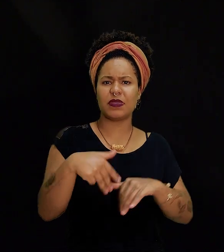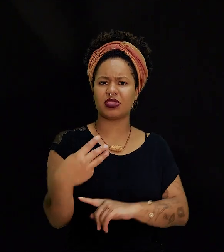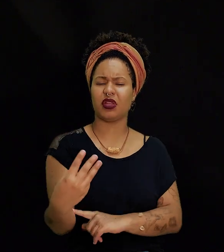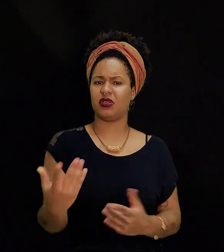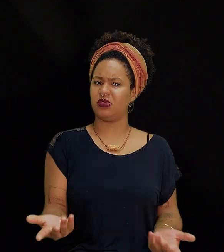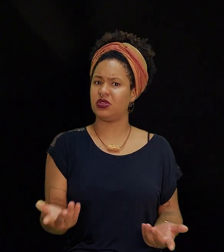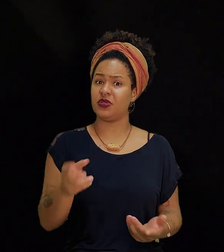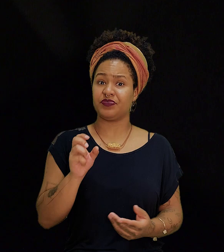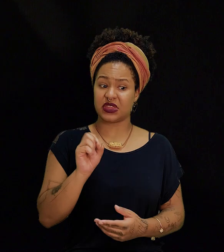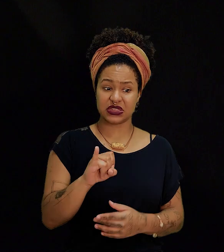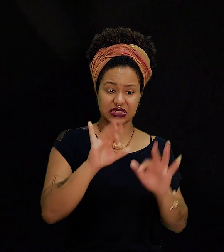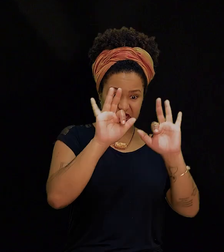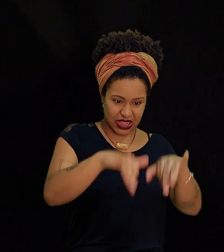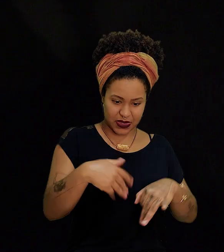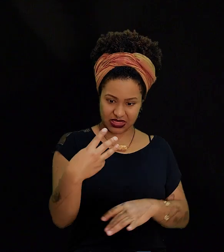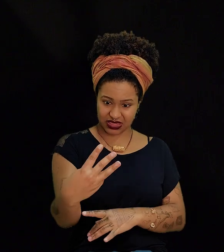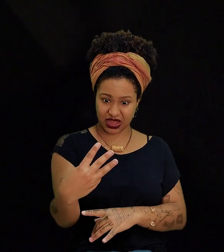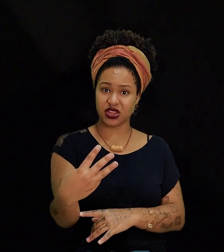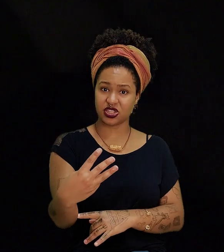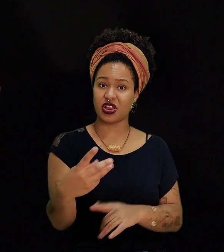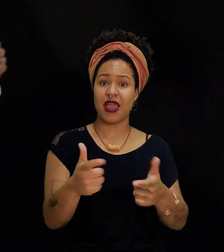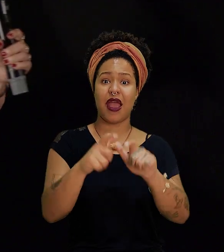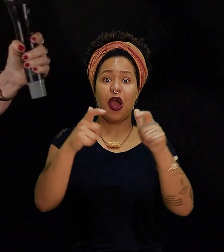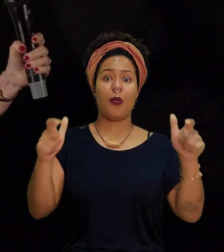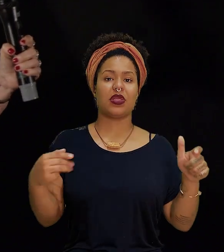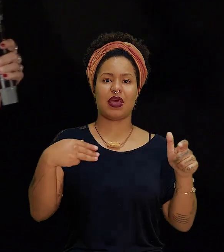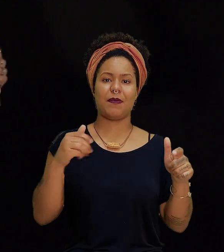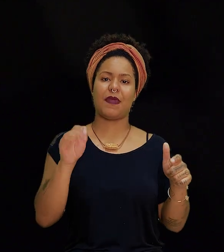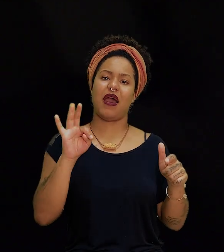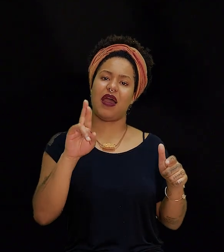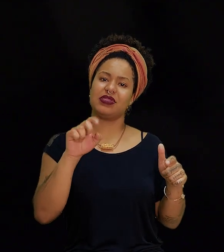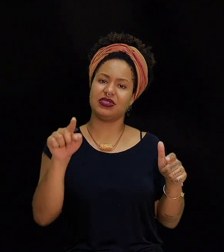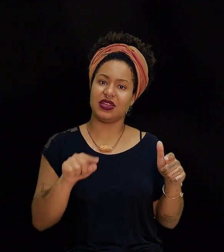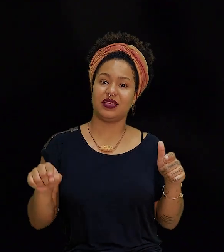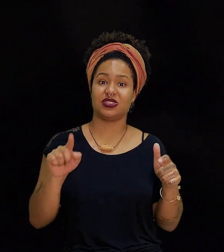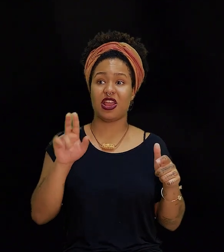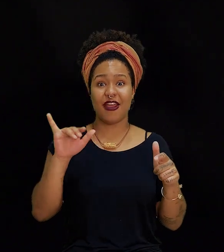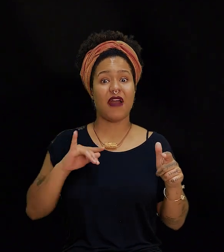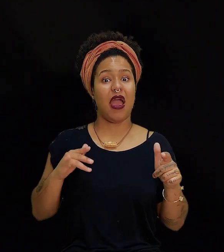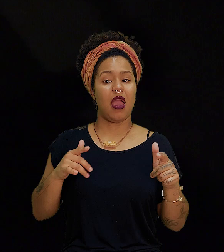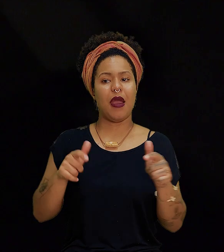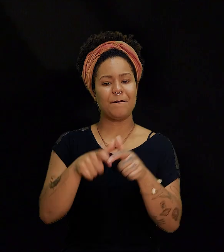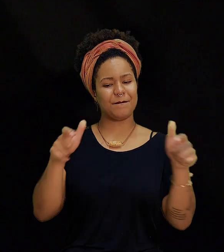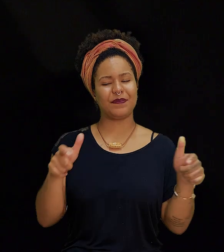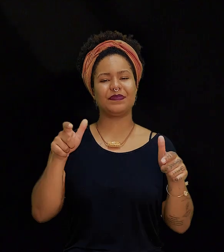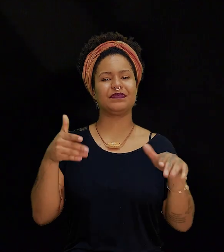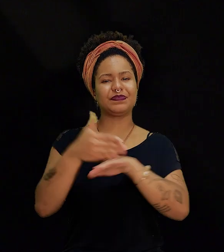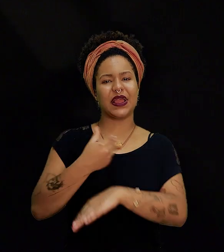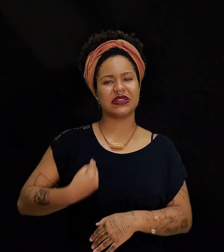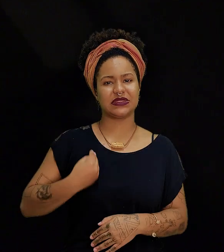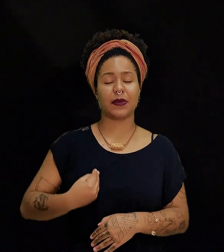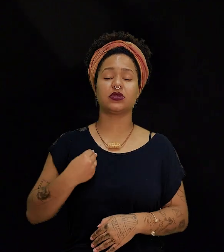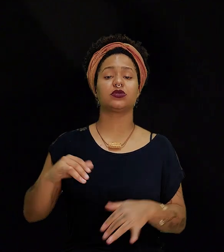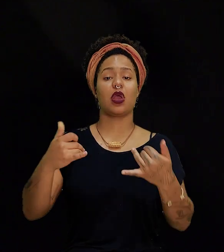Angra 3. Se terminar a Angra 3, vai aumentar aquilo que eles chamam matriz, vai aumentar a participação da